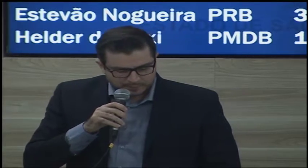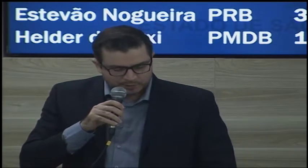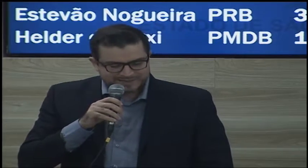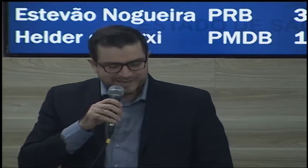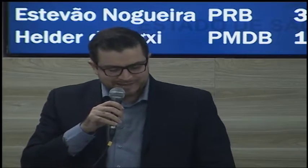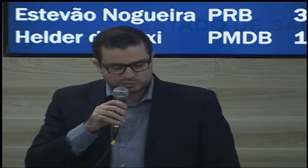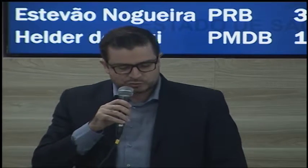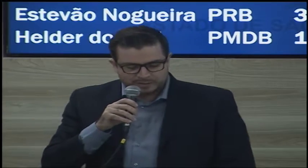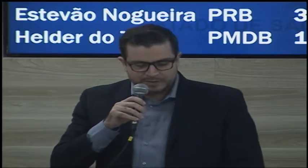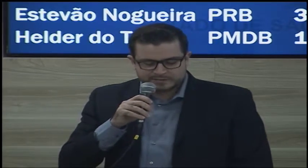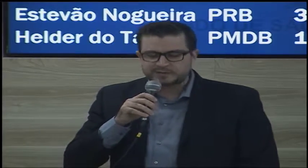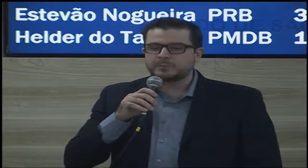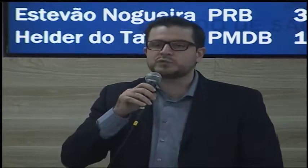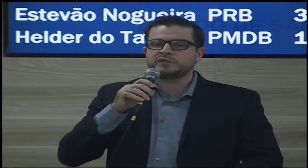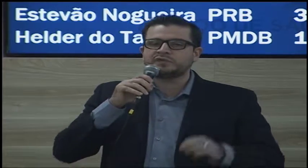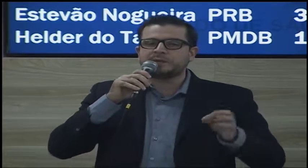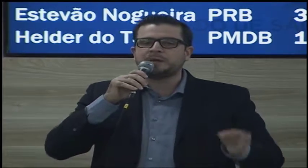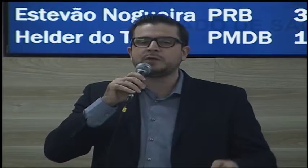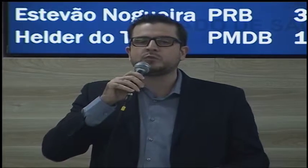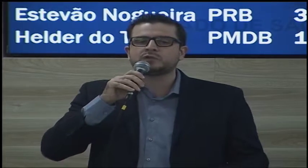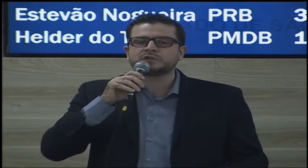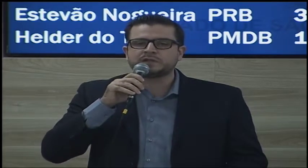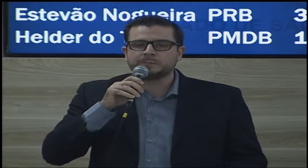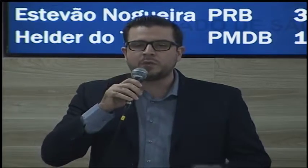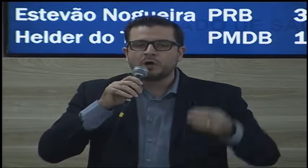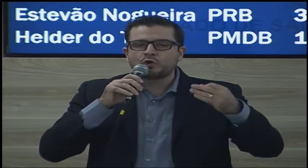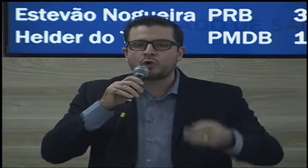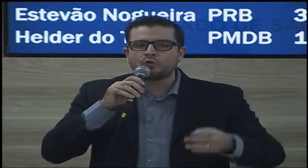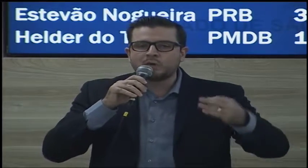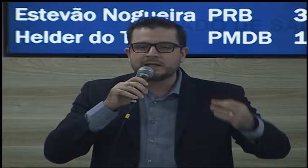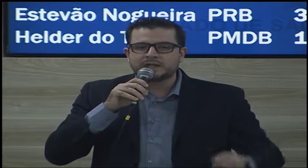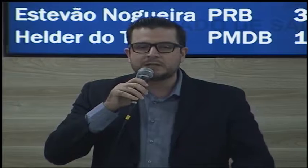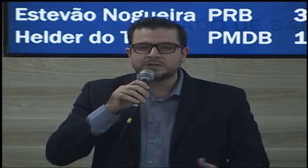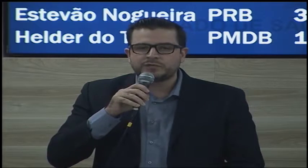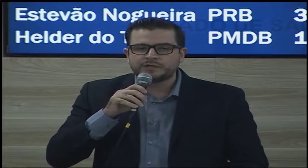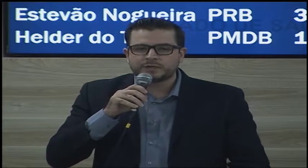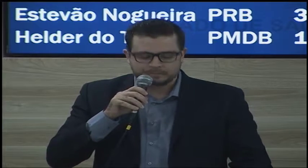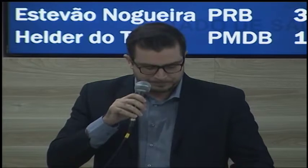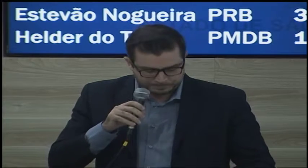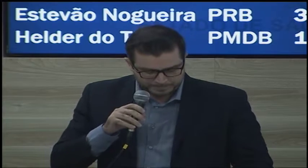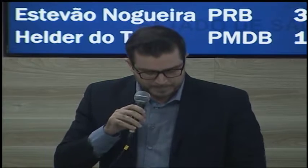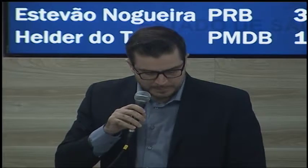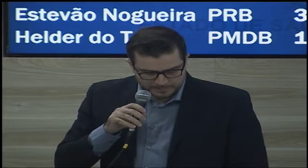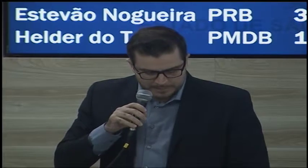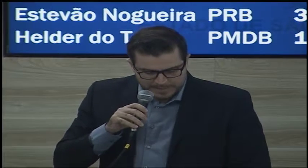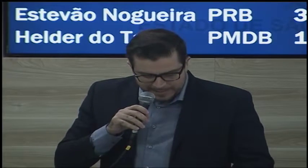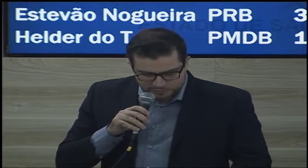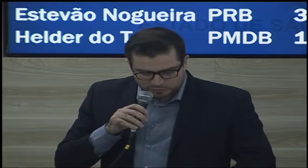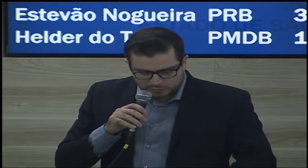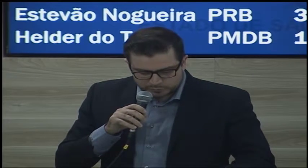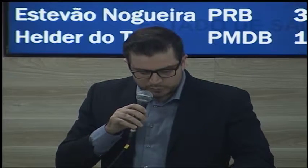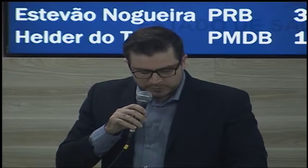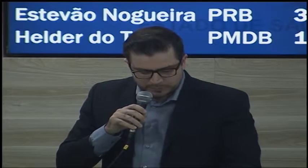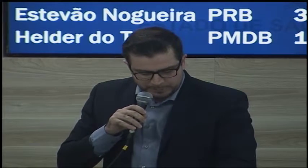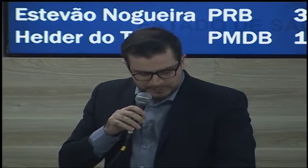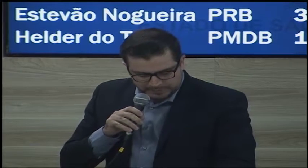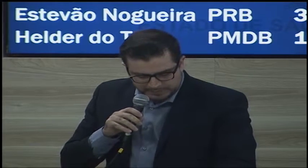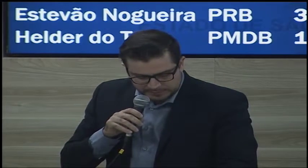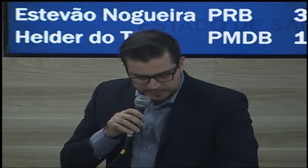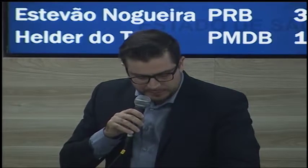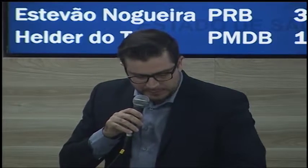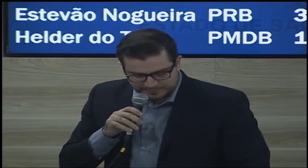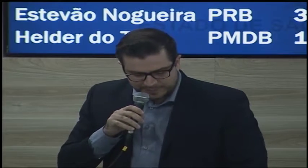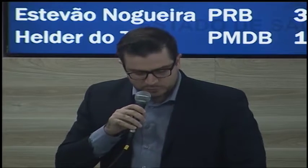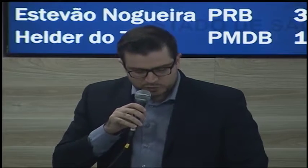eles, pois é isto que merecemos, viver bem no município com qualidade de vida. É isso que nós buscamos para a